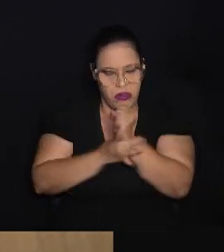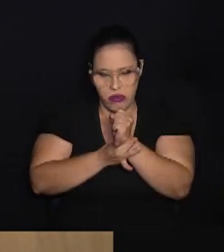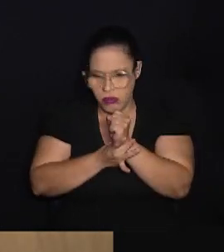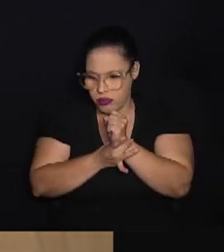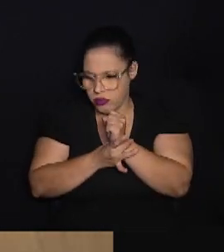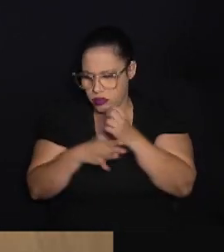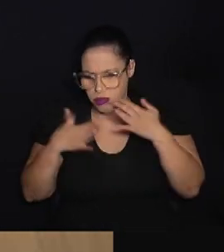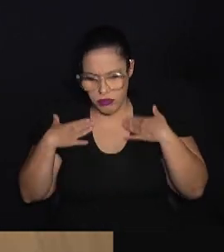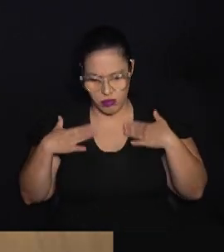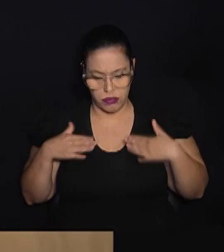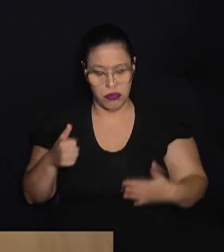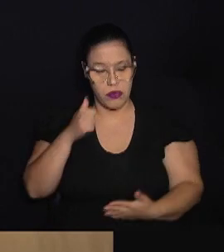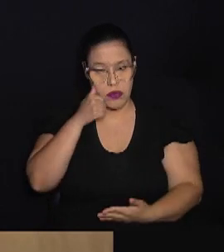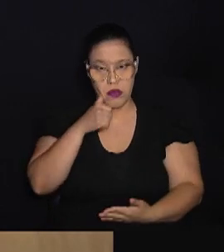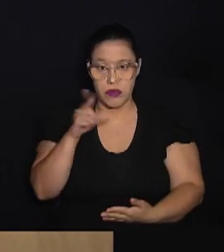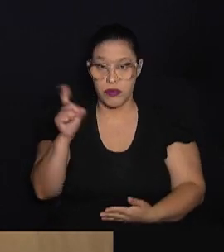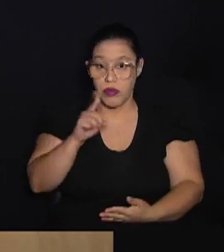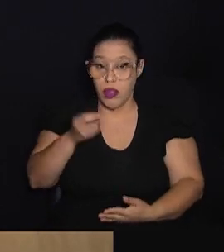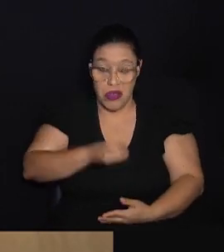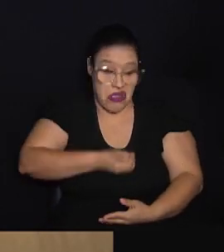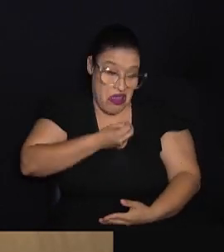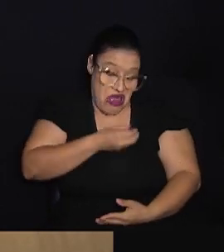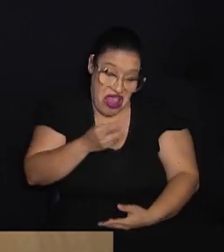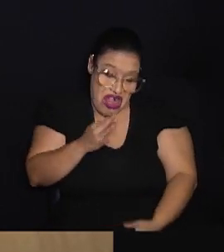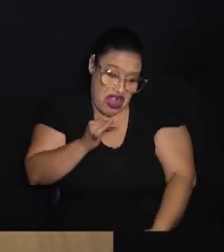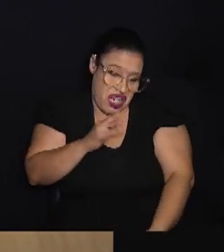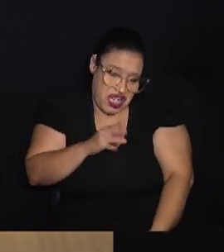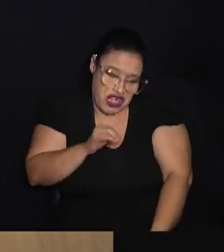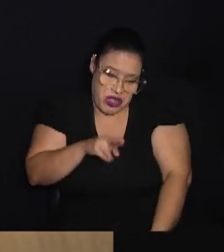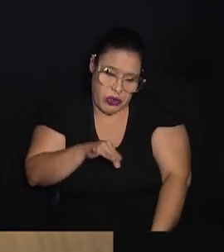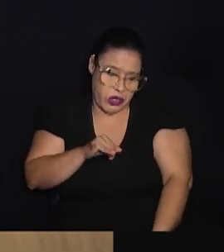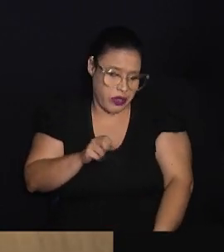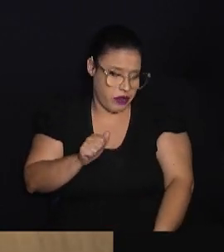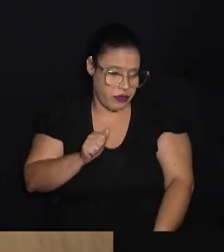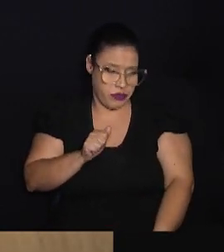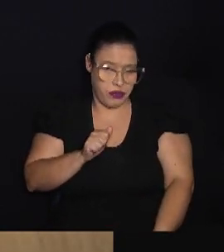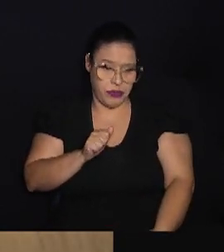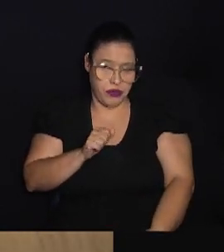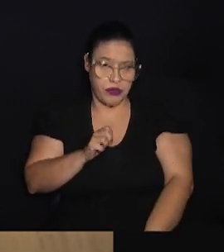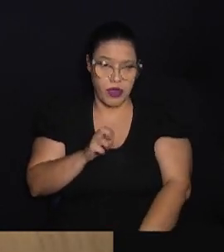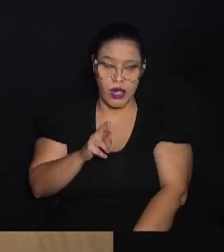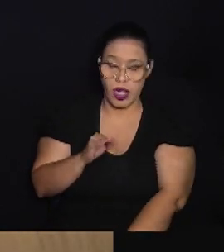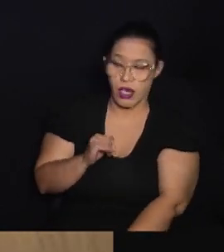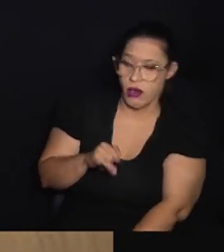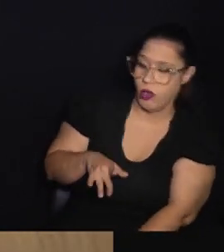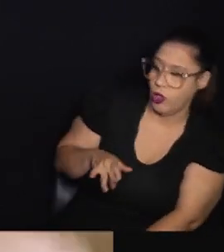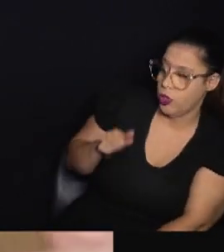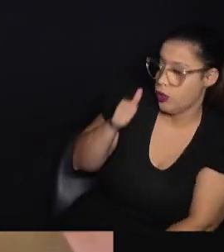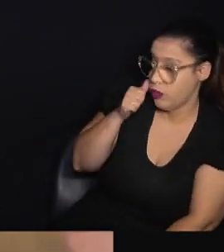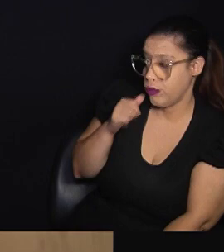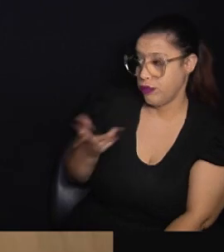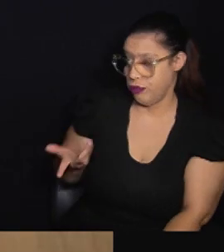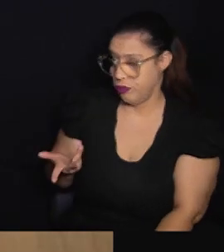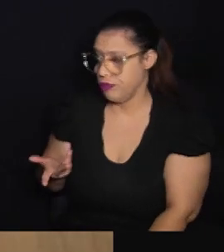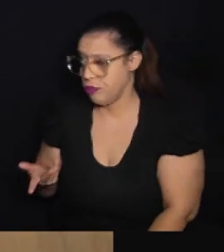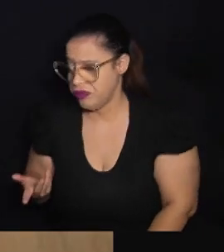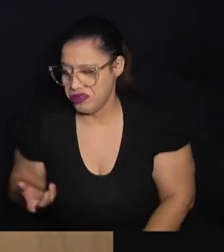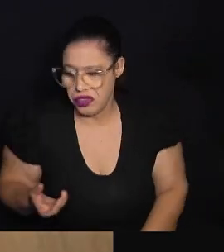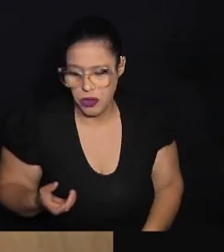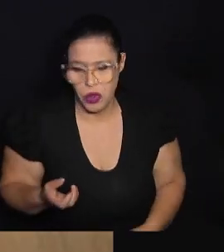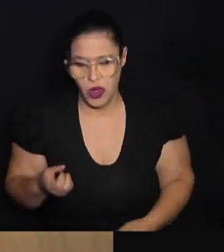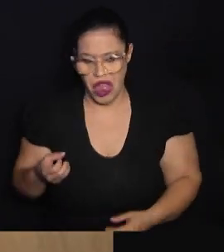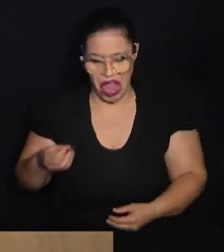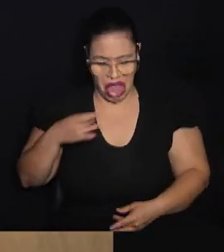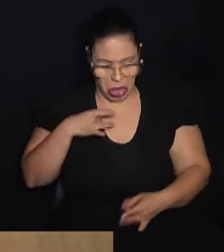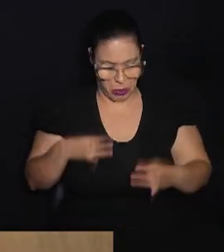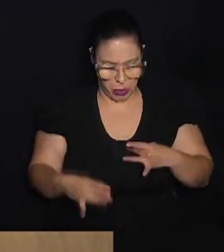da mulher não é feito, não, ele não vive de testosterona, o hormônio feminino é o estrógeno e a progesterona. Essas doses